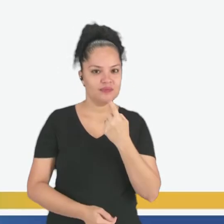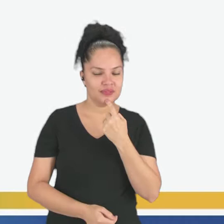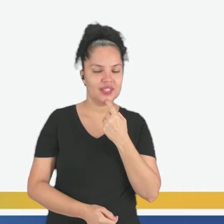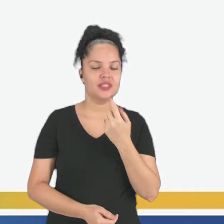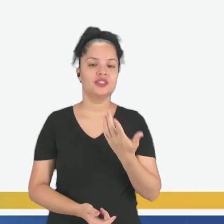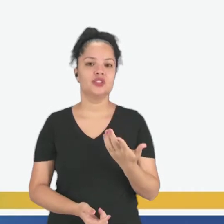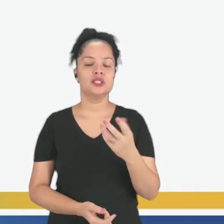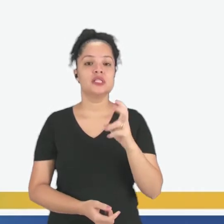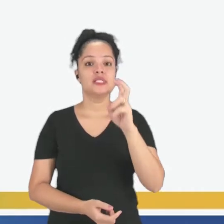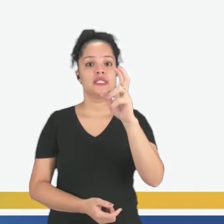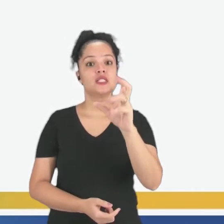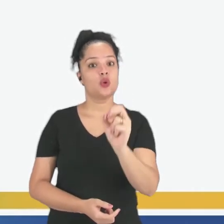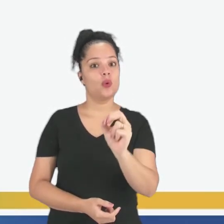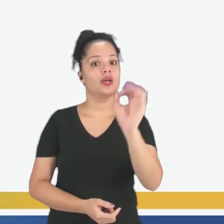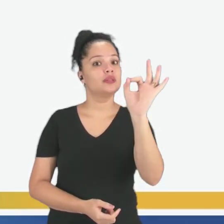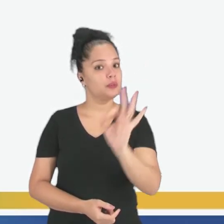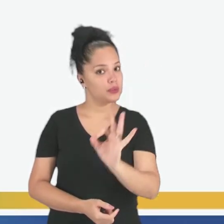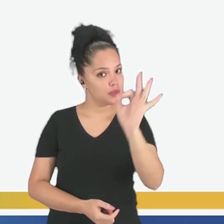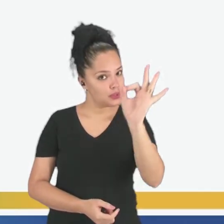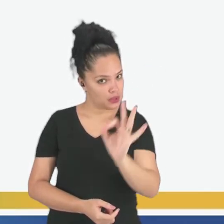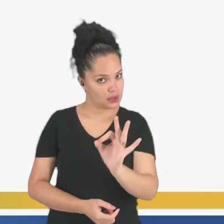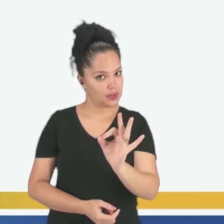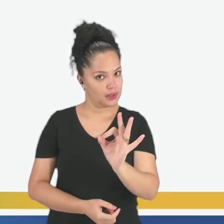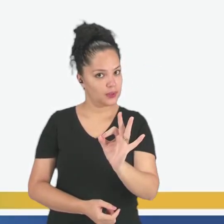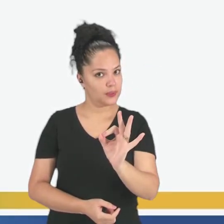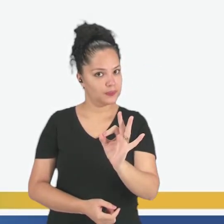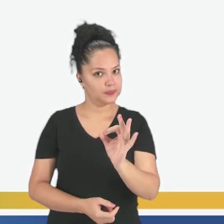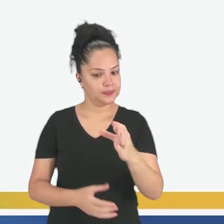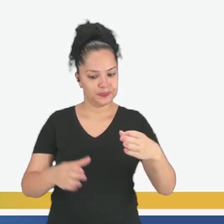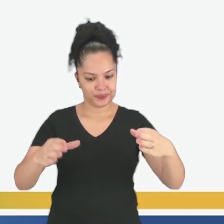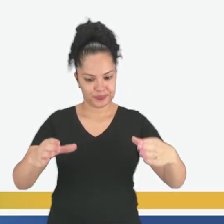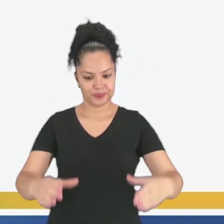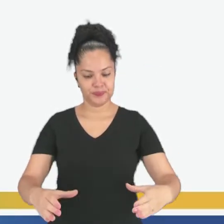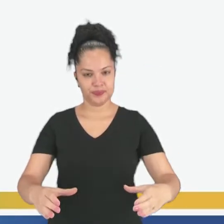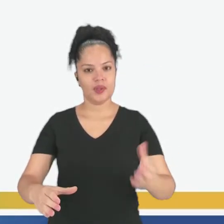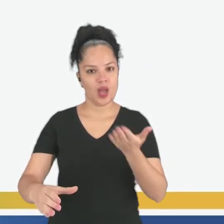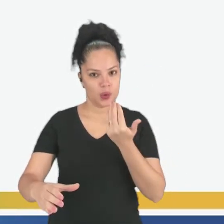Então, 50% do seu prato, ou seja,